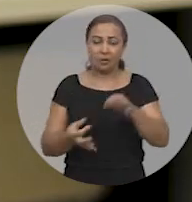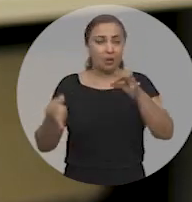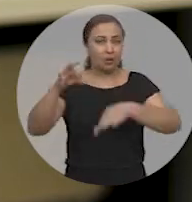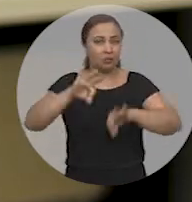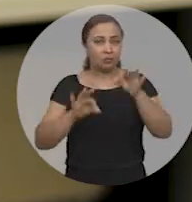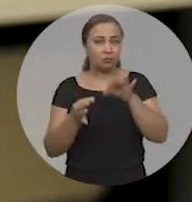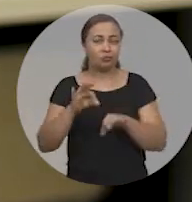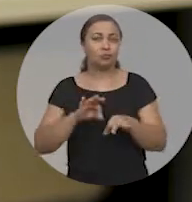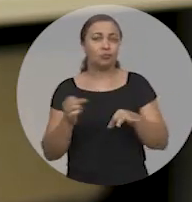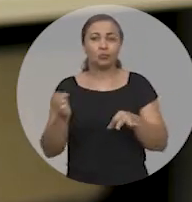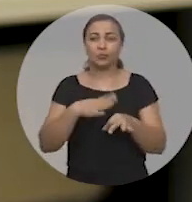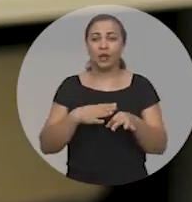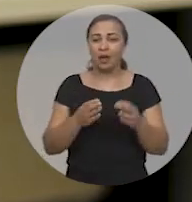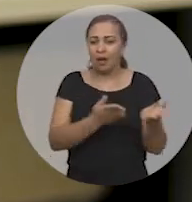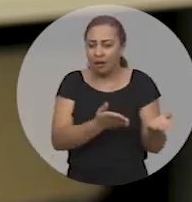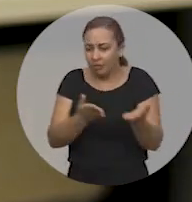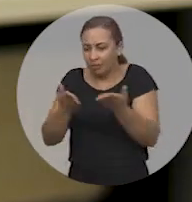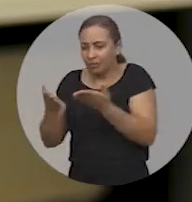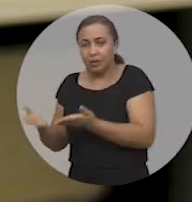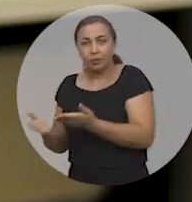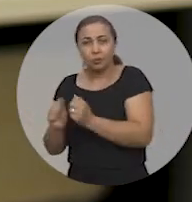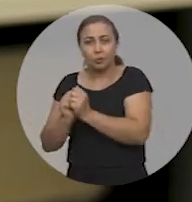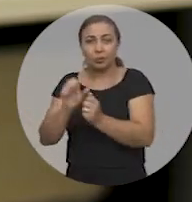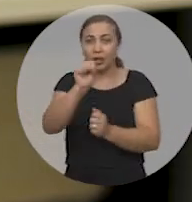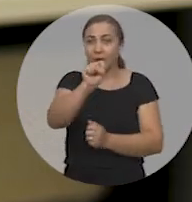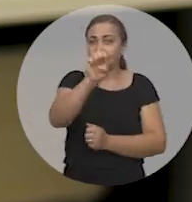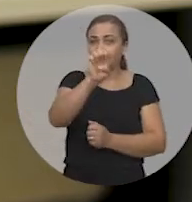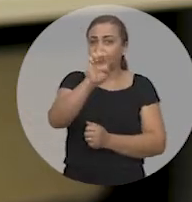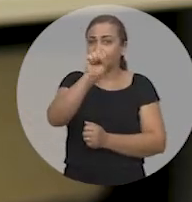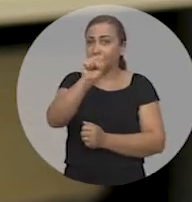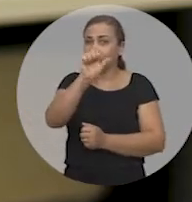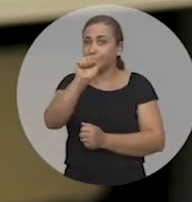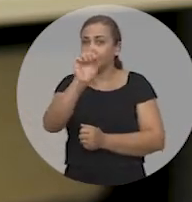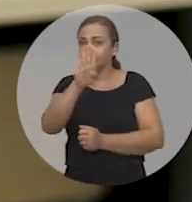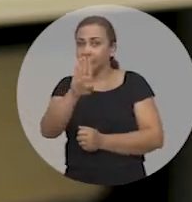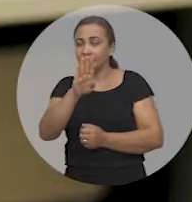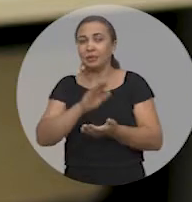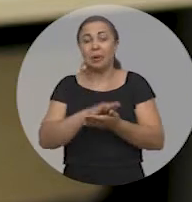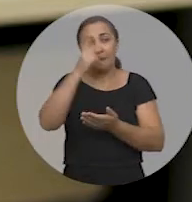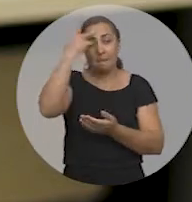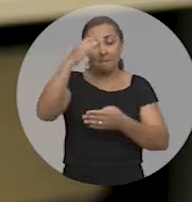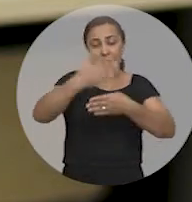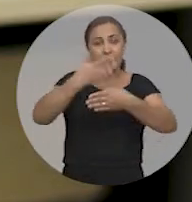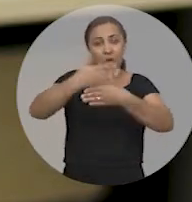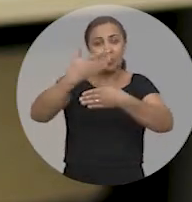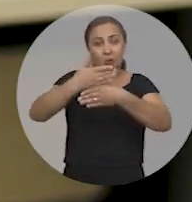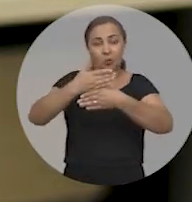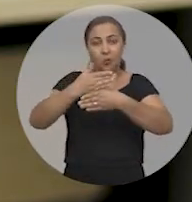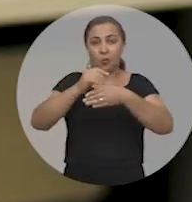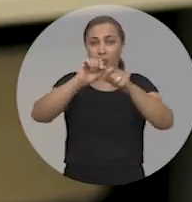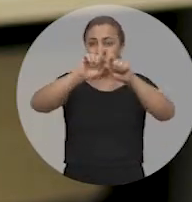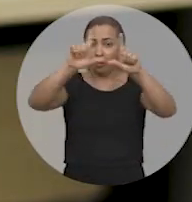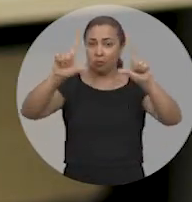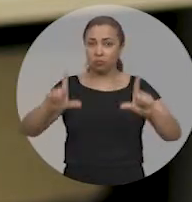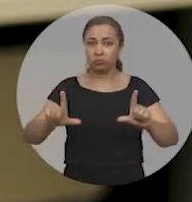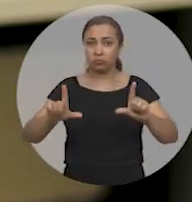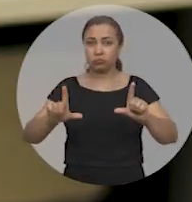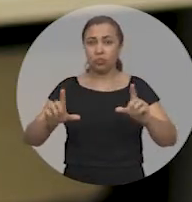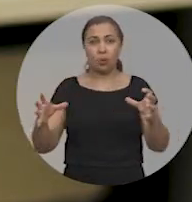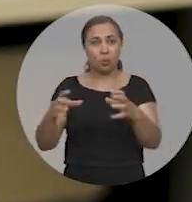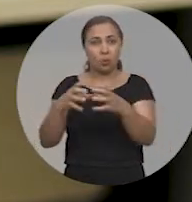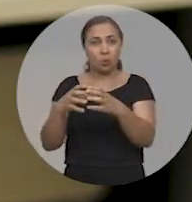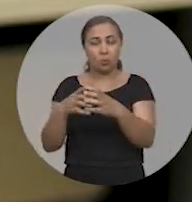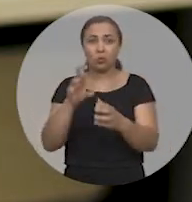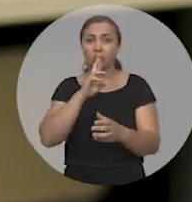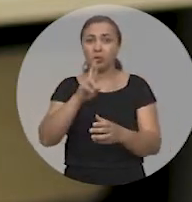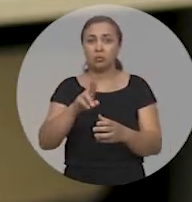Laboratório de Inovação Tecnológica em Saúde é convidado pela CESAP, né, a construir uma plataforma, ou construir um conjunto